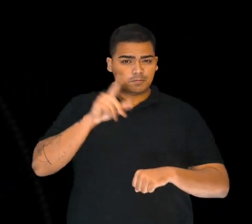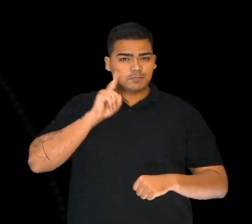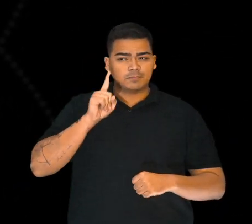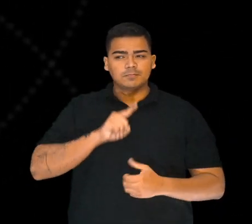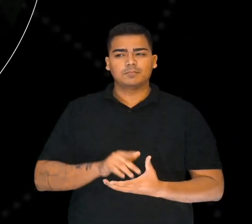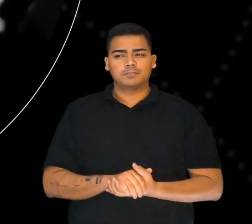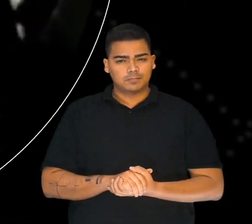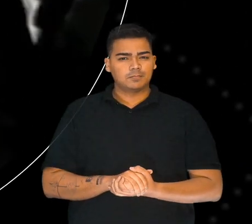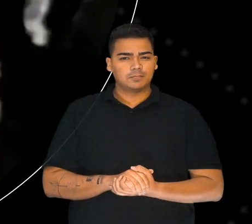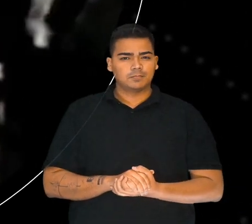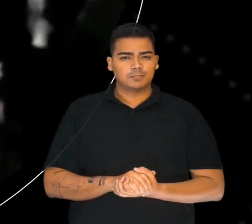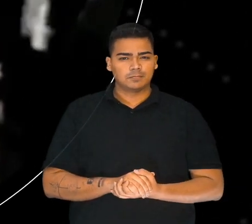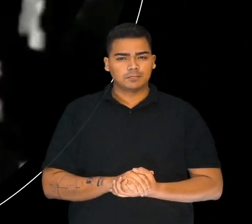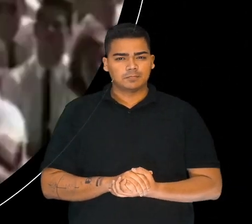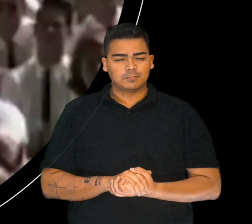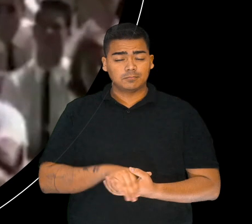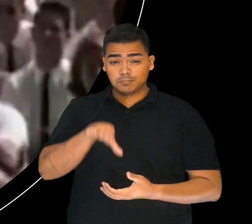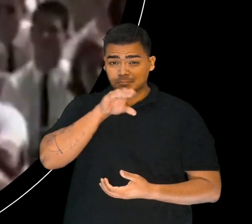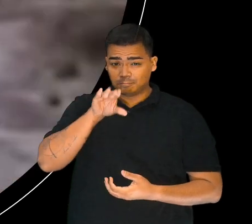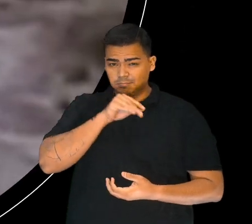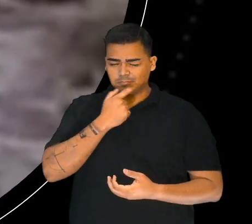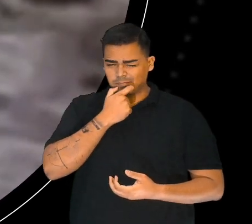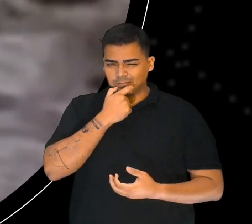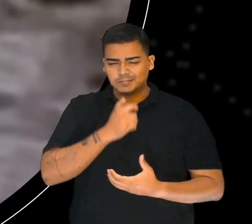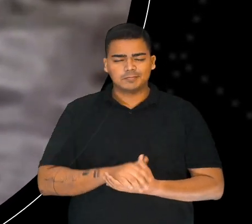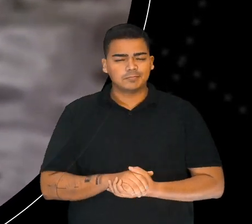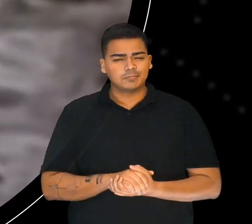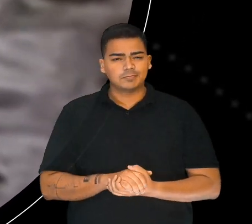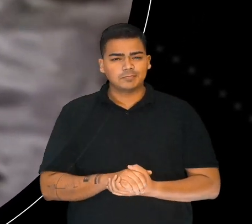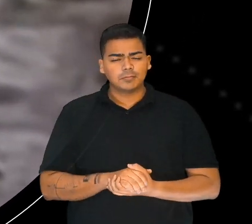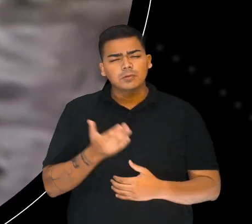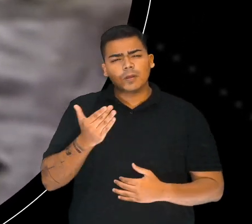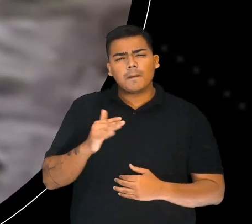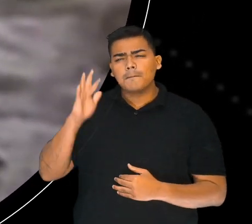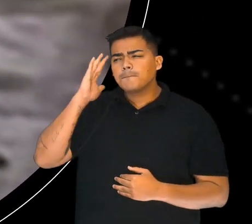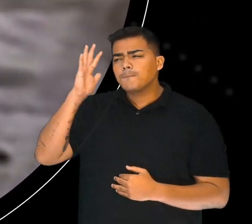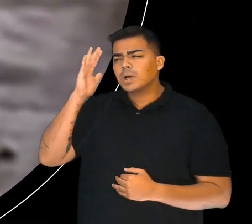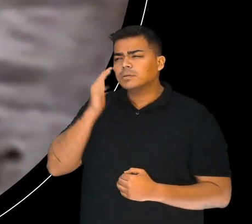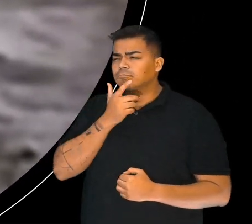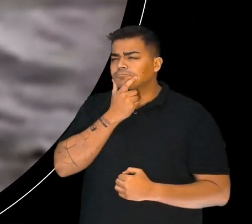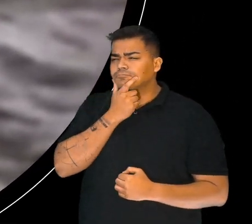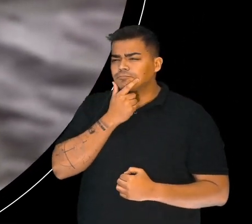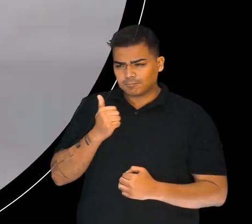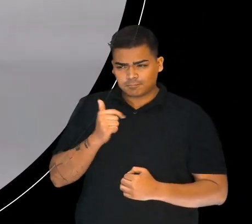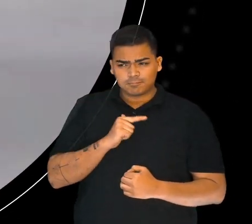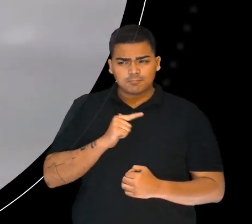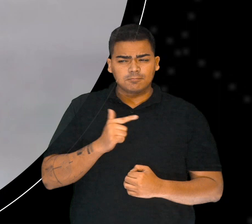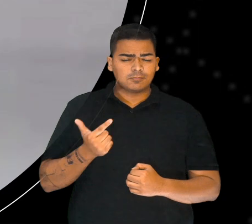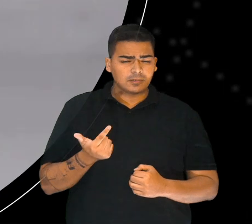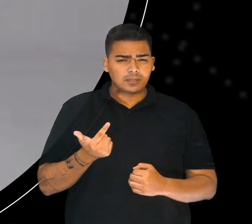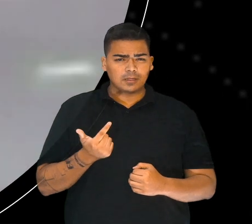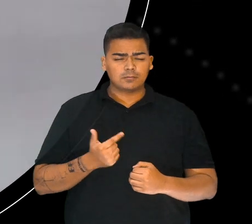choose to go to the moon. We choose to go to the moon. Quando você imagina o voo